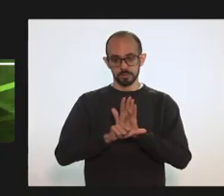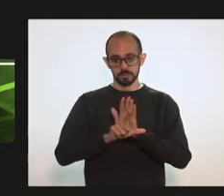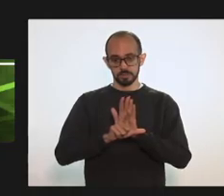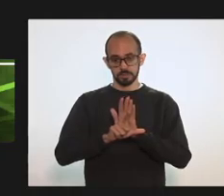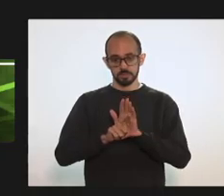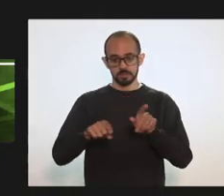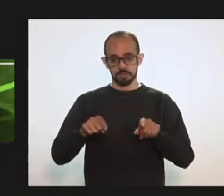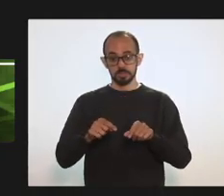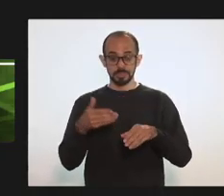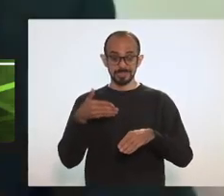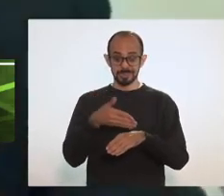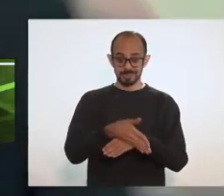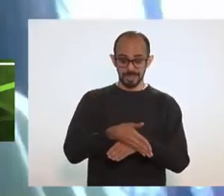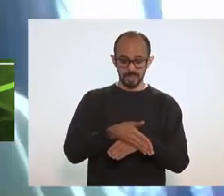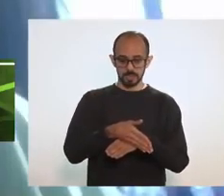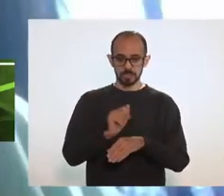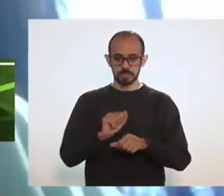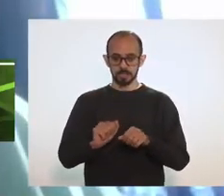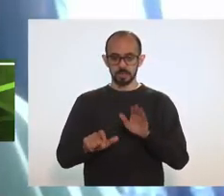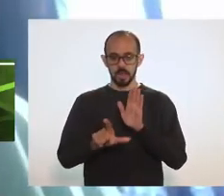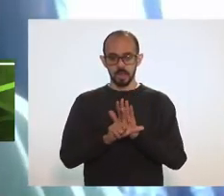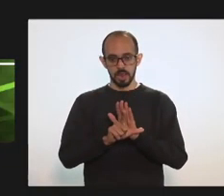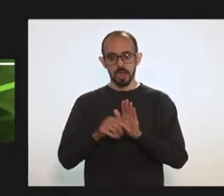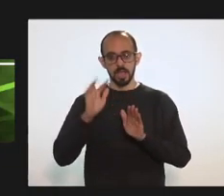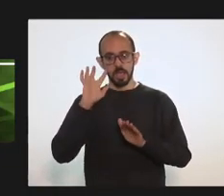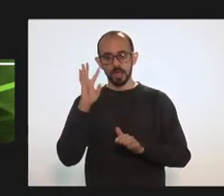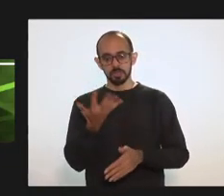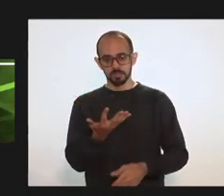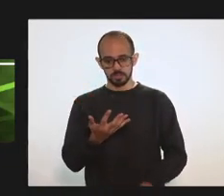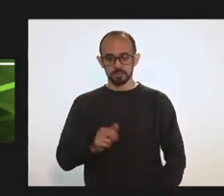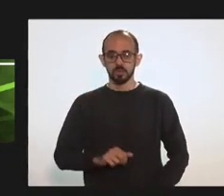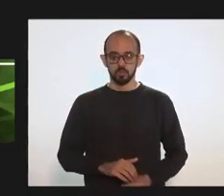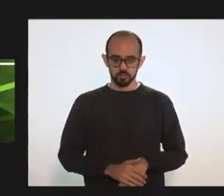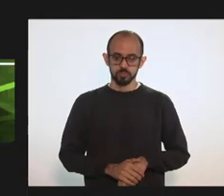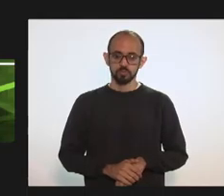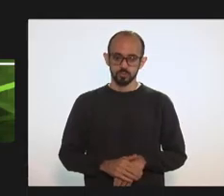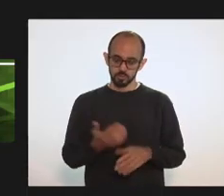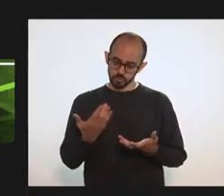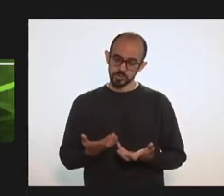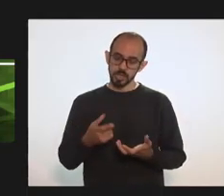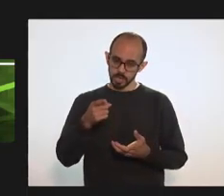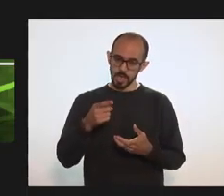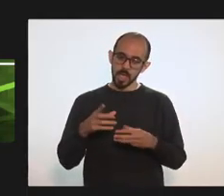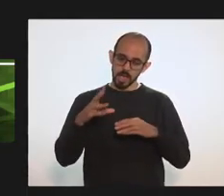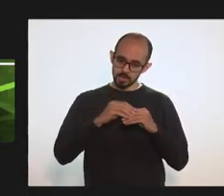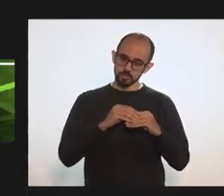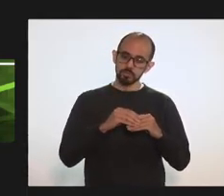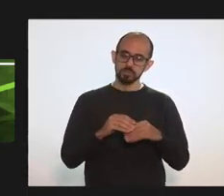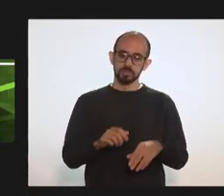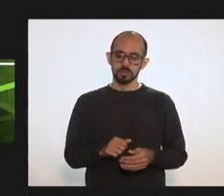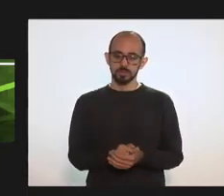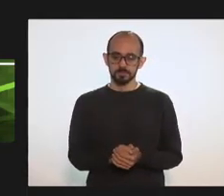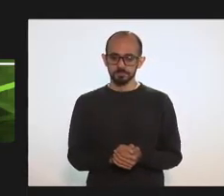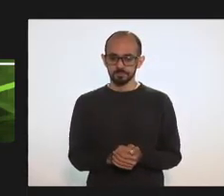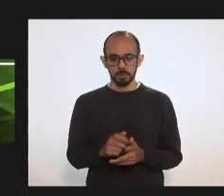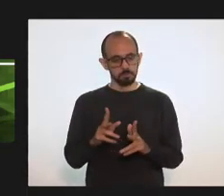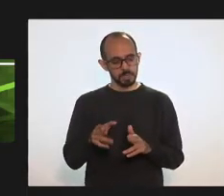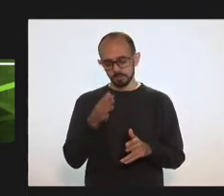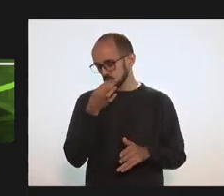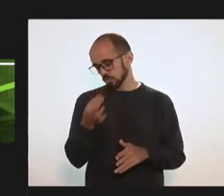É a mesma. Altere a lei de 99. Em vez de apresentar a lei, dispõe sobre o programa, altera a